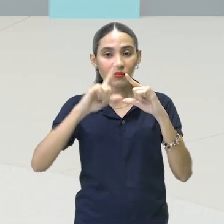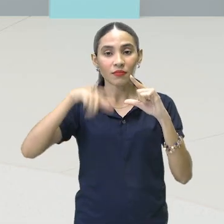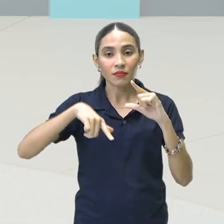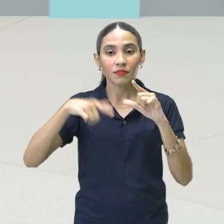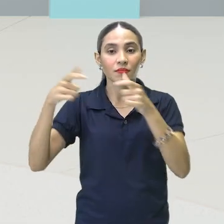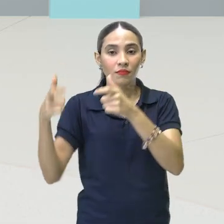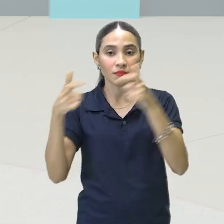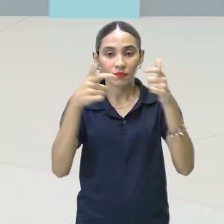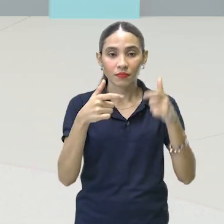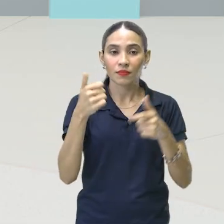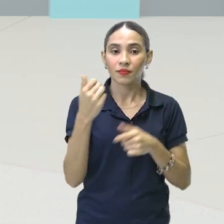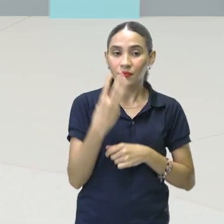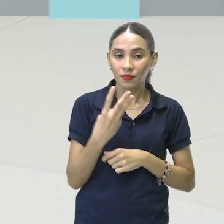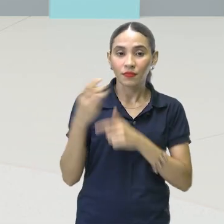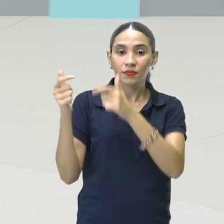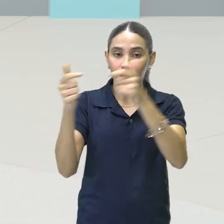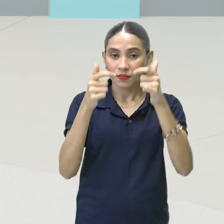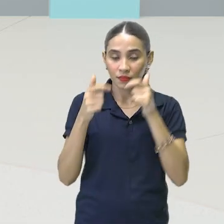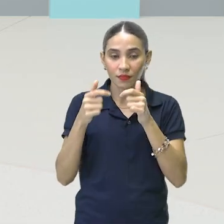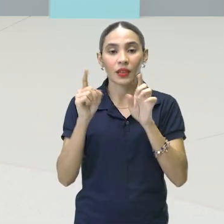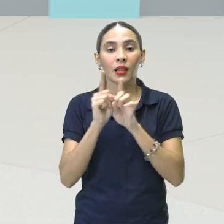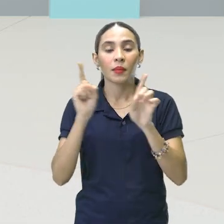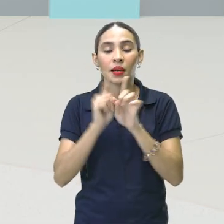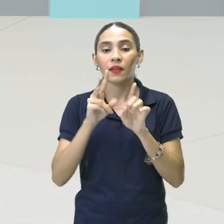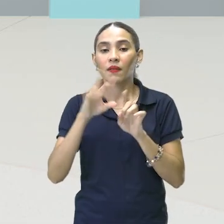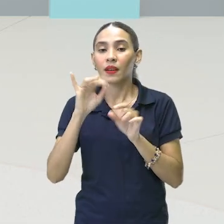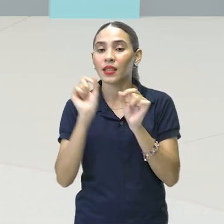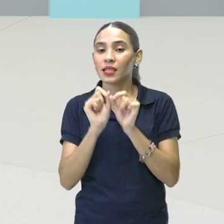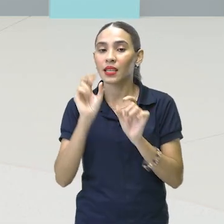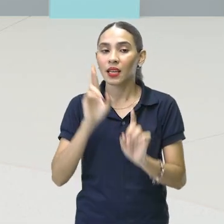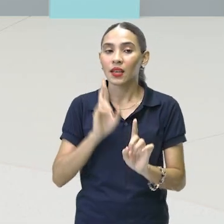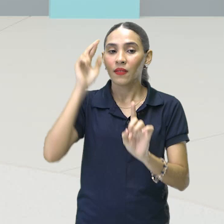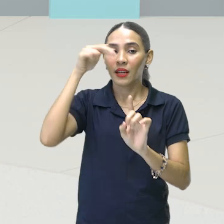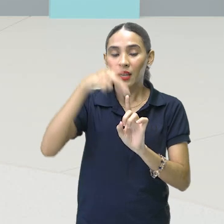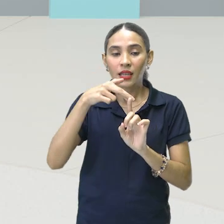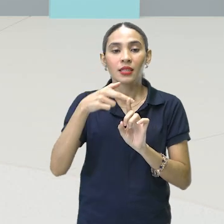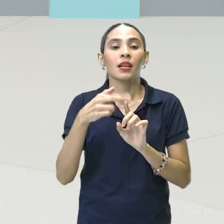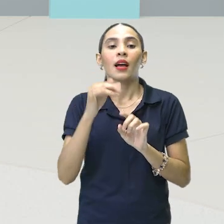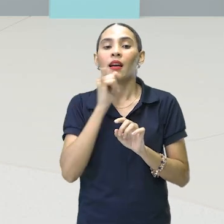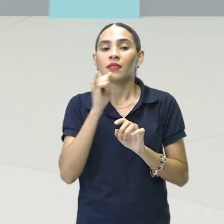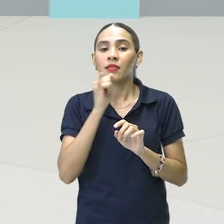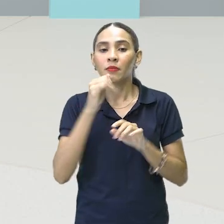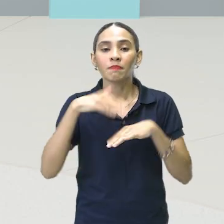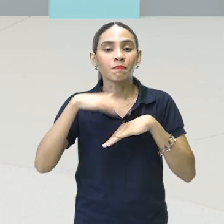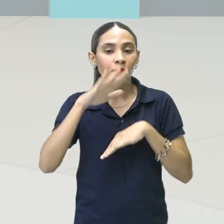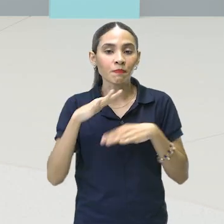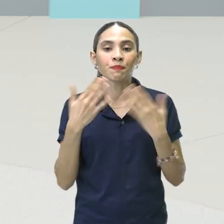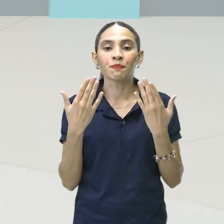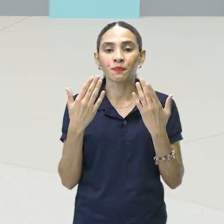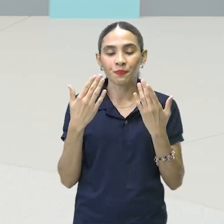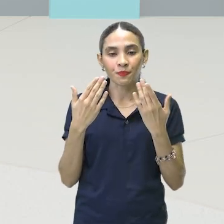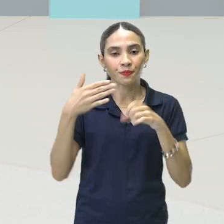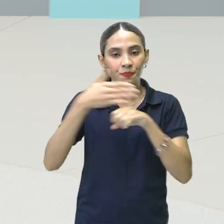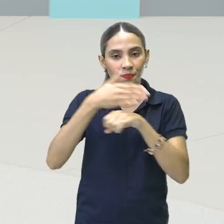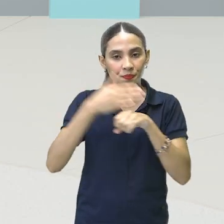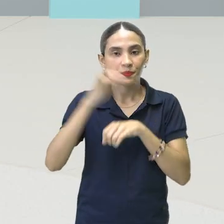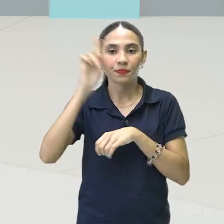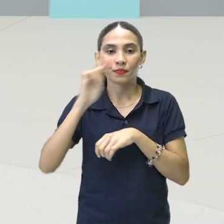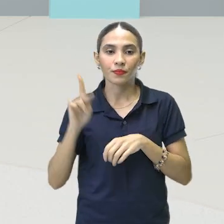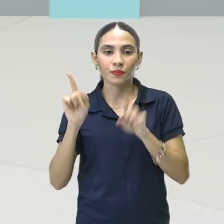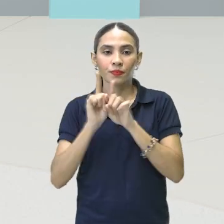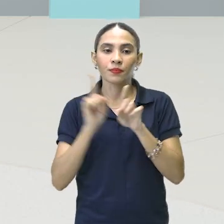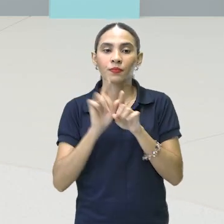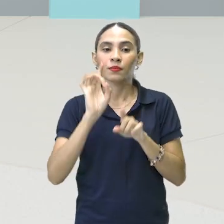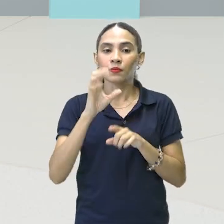triângulo são posicionados 13 lugares, o que também faz referência a um banquete mais celebrado da história,